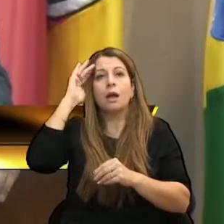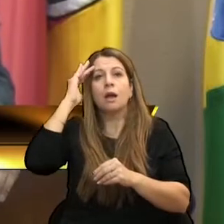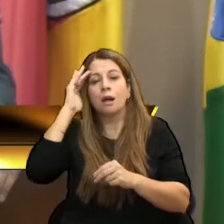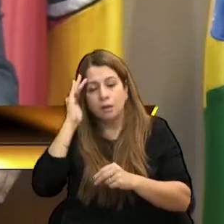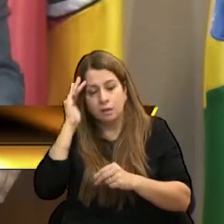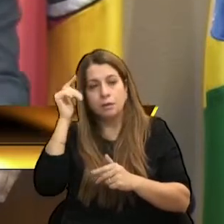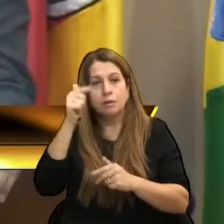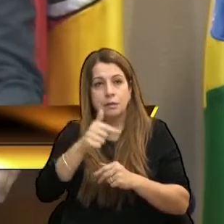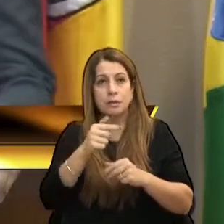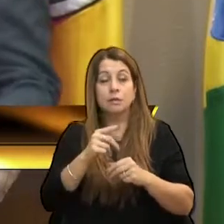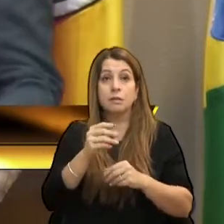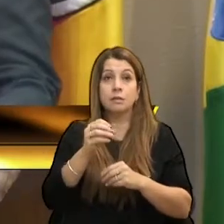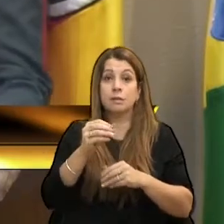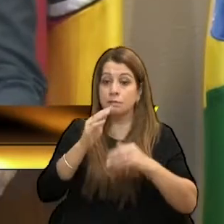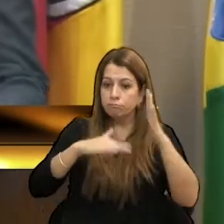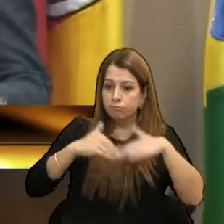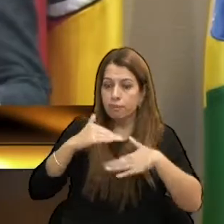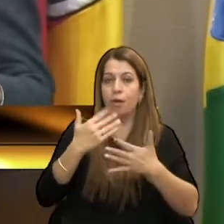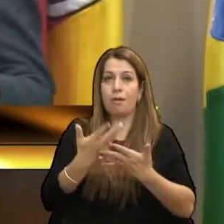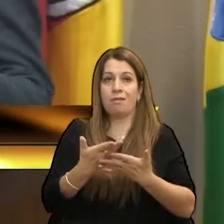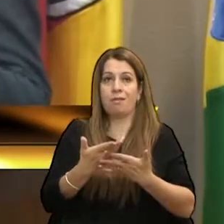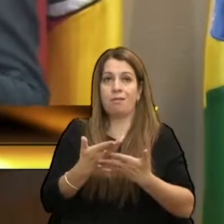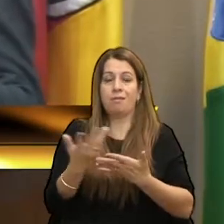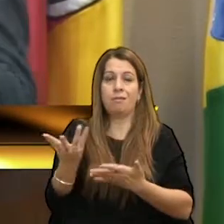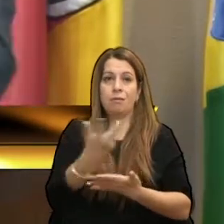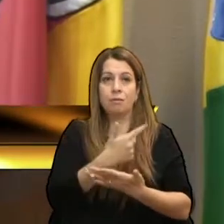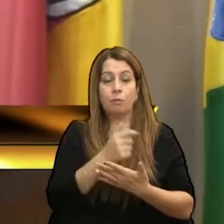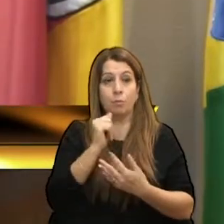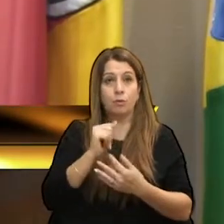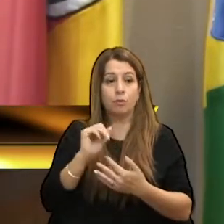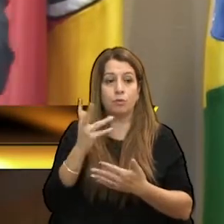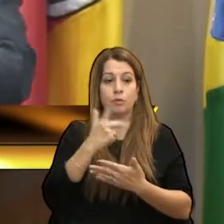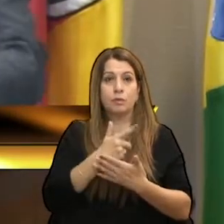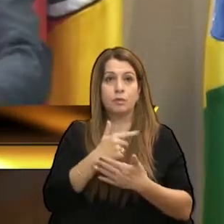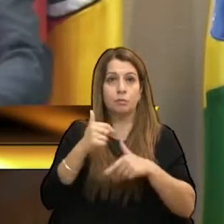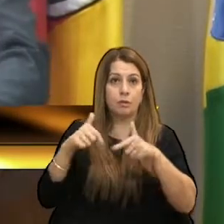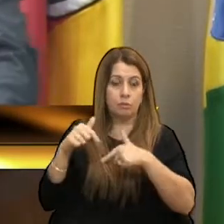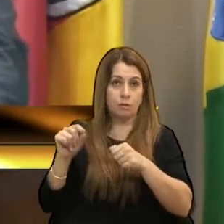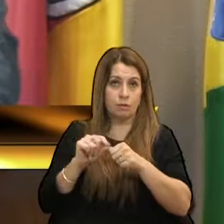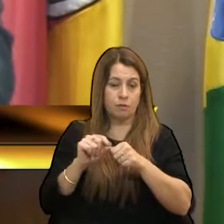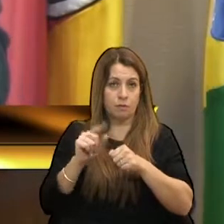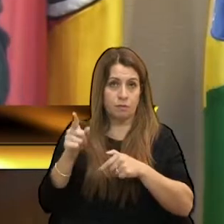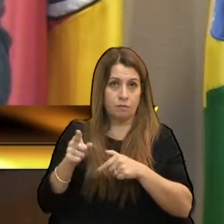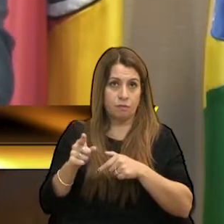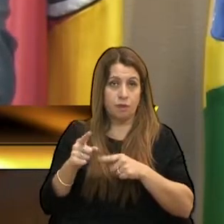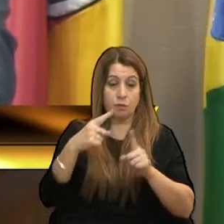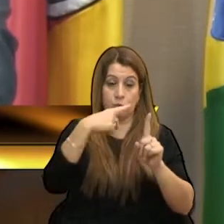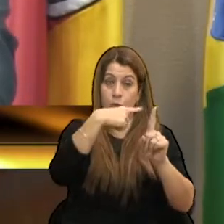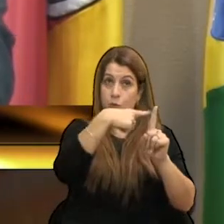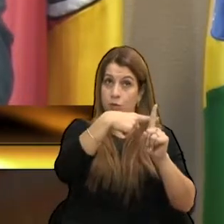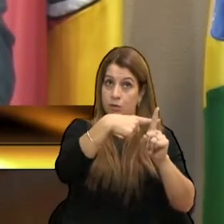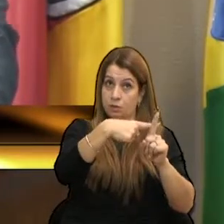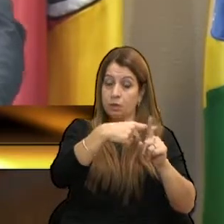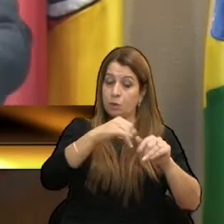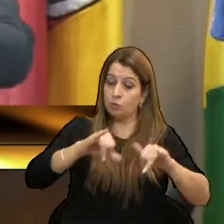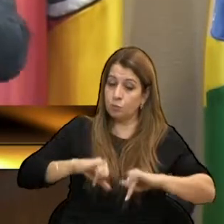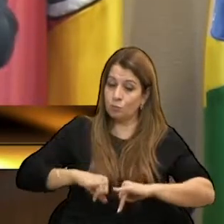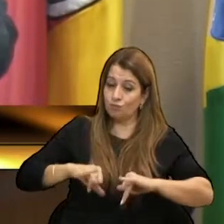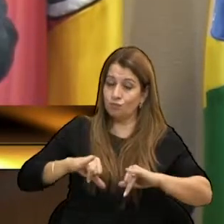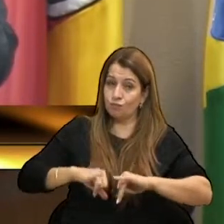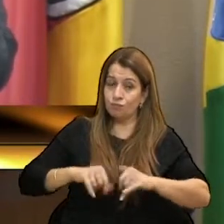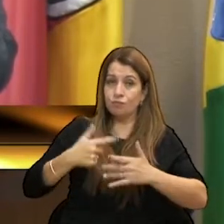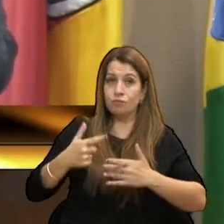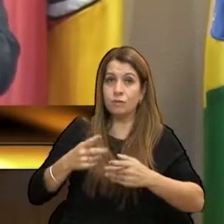tem a compreensão dessa obra. Porque pode haver todo esse trabalho feito através da crucificação, do sacrifício, que nos dá